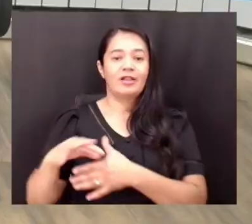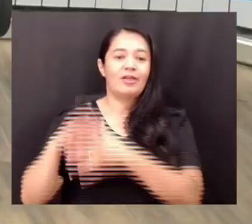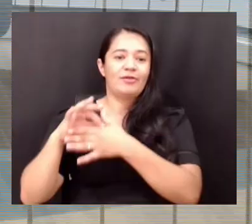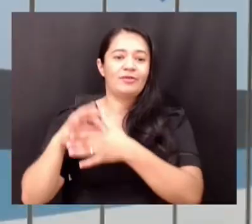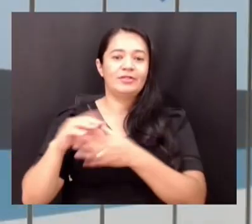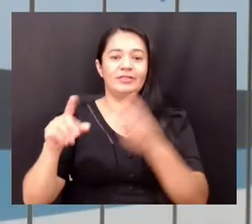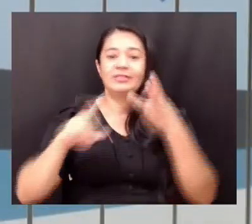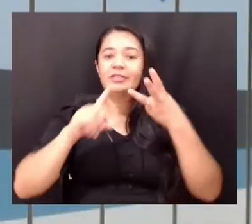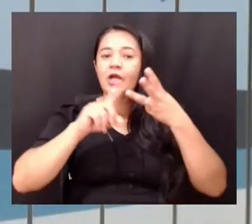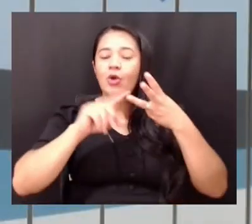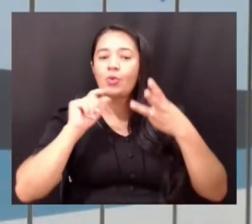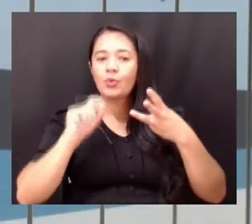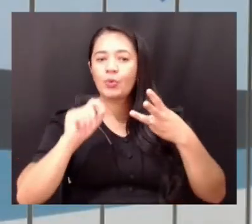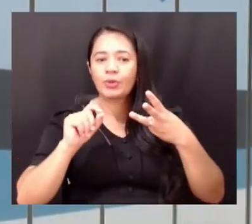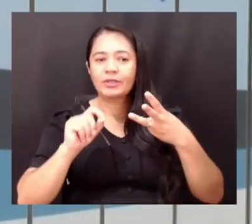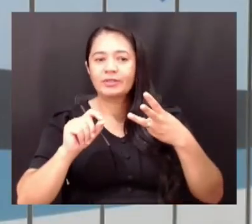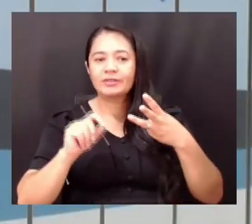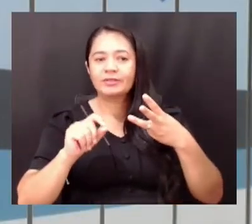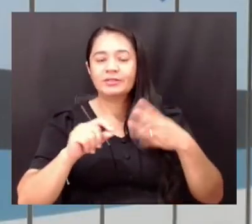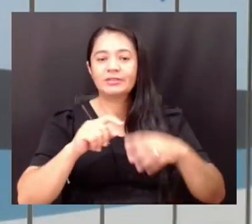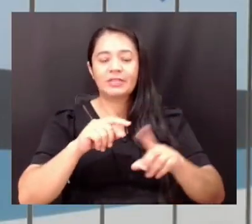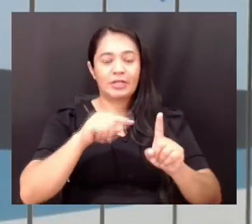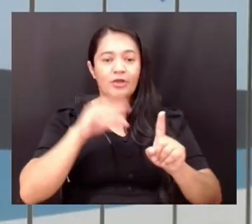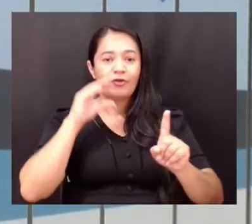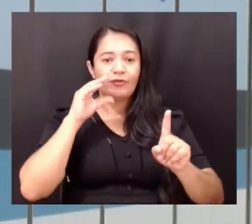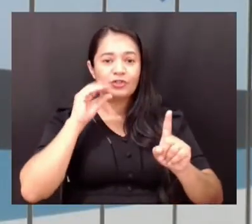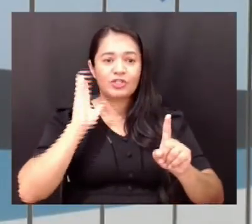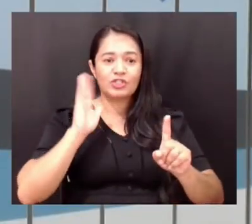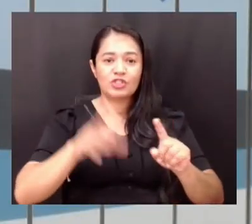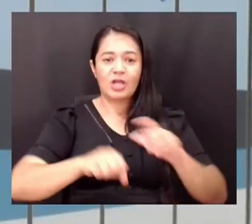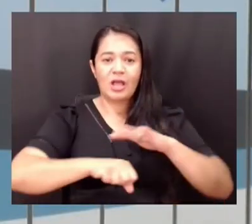quando aquele trabalhador já ficou doente,